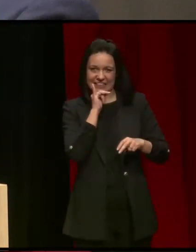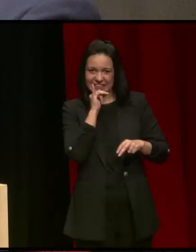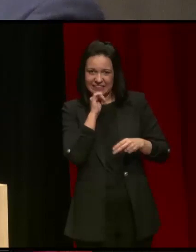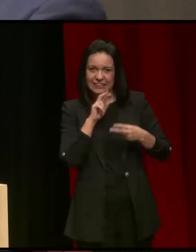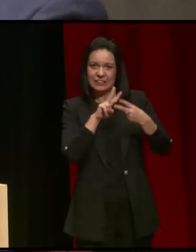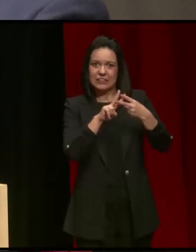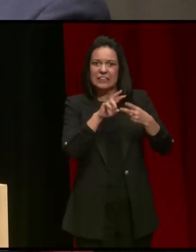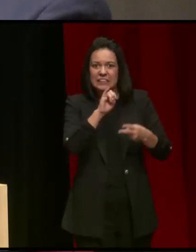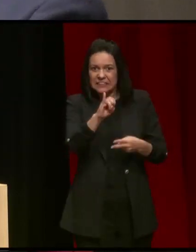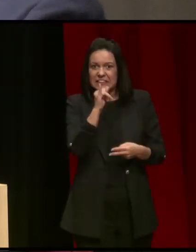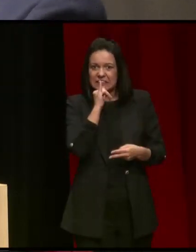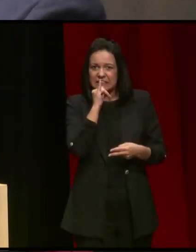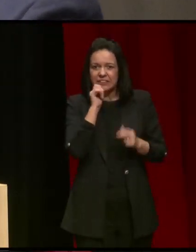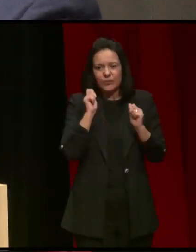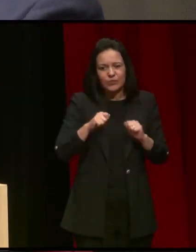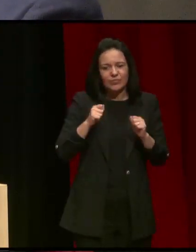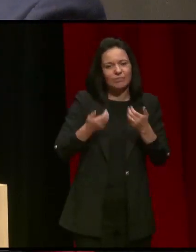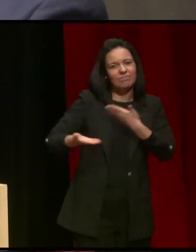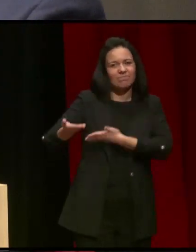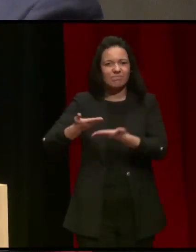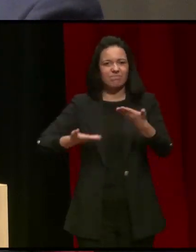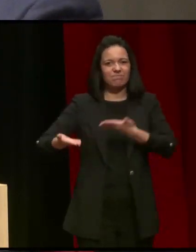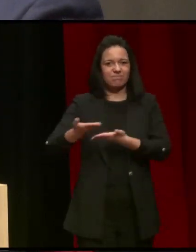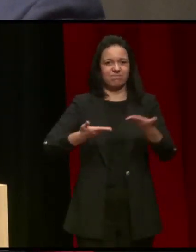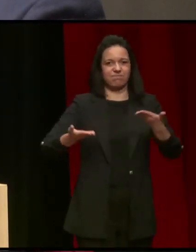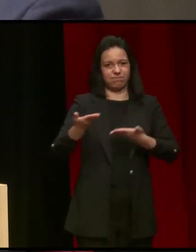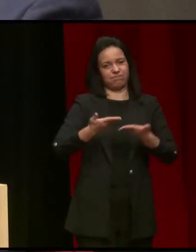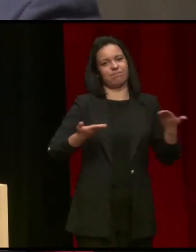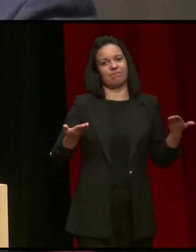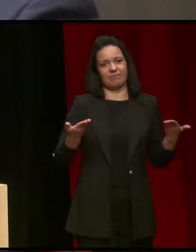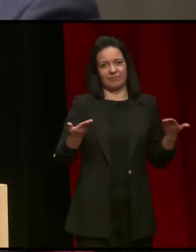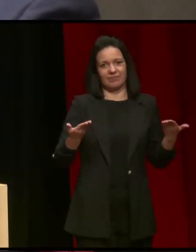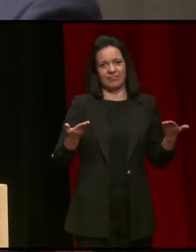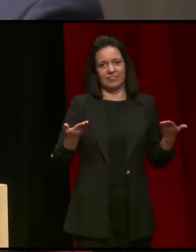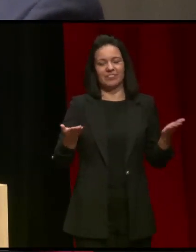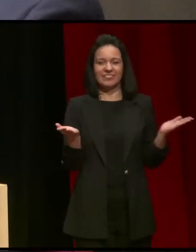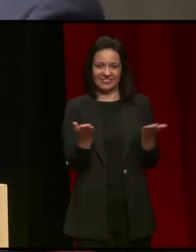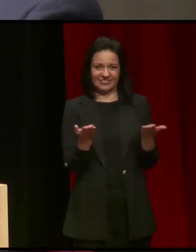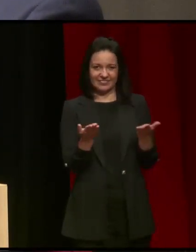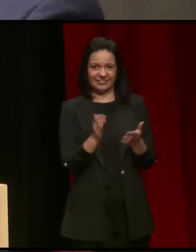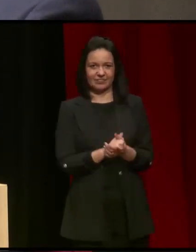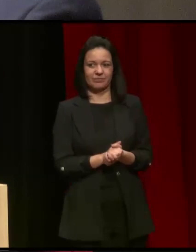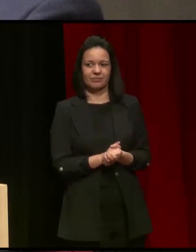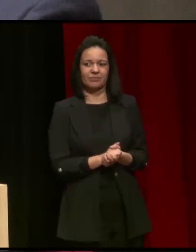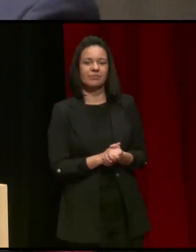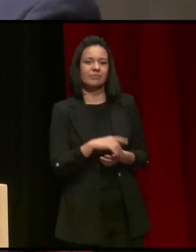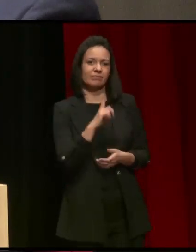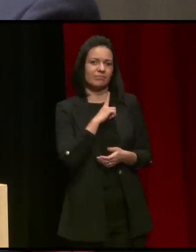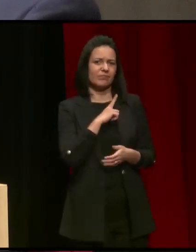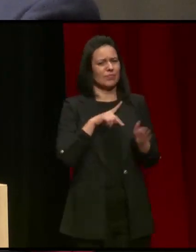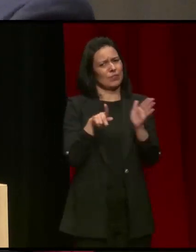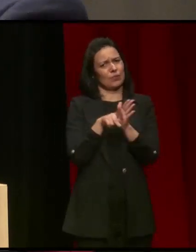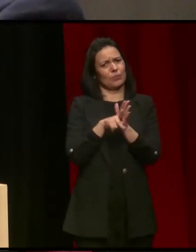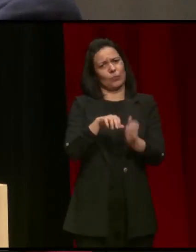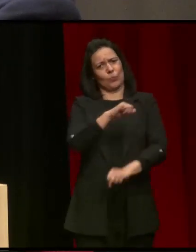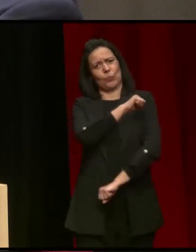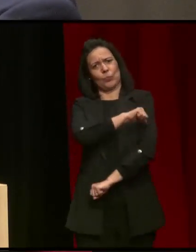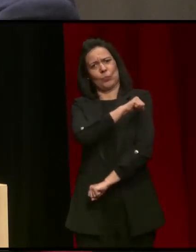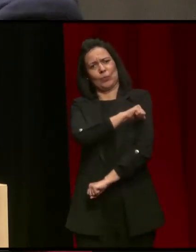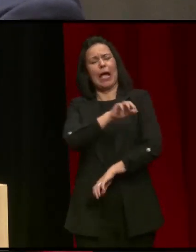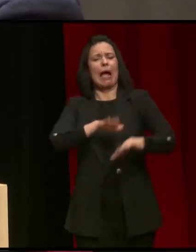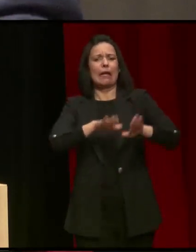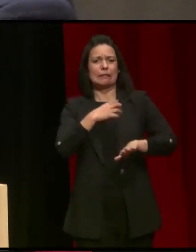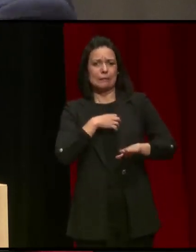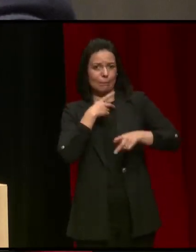Se tá chiando a sintonia é porque o carioquês não tem jeito, tá, pessoal? Então, perdoa a gente, esse chiado aqui, o carioca passa um terço da vida chiando.